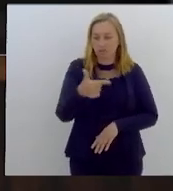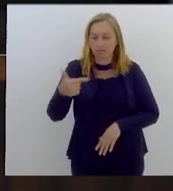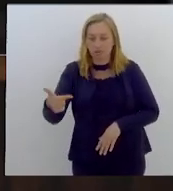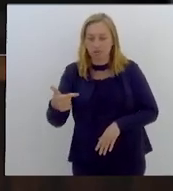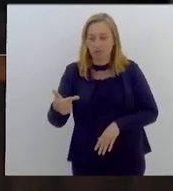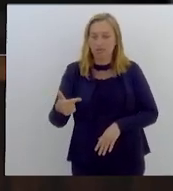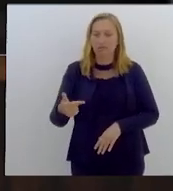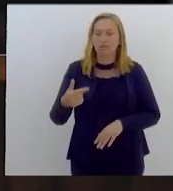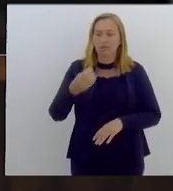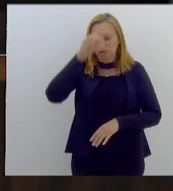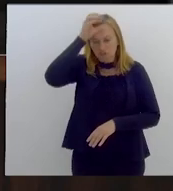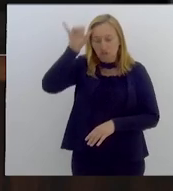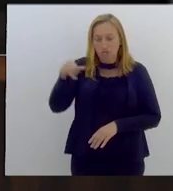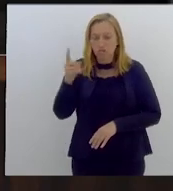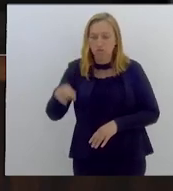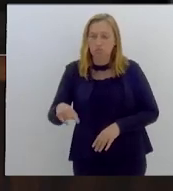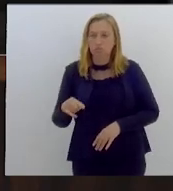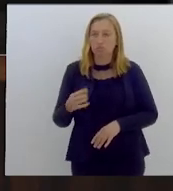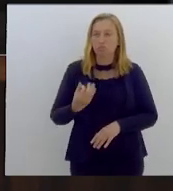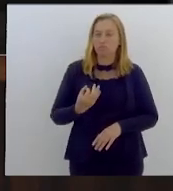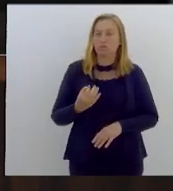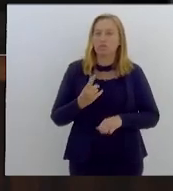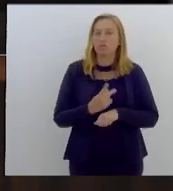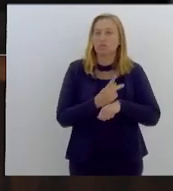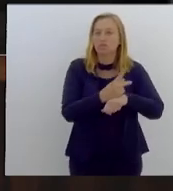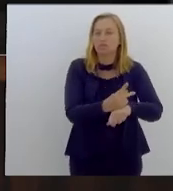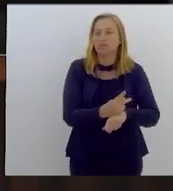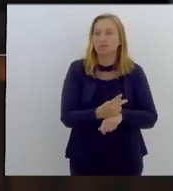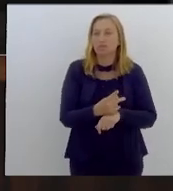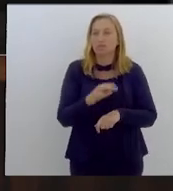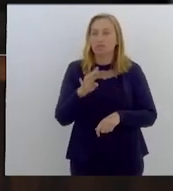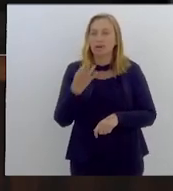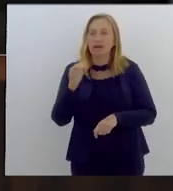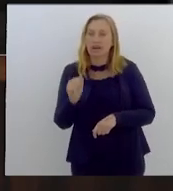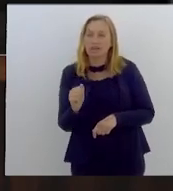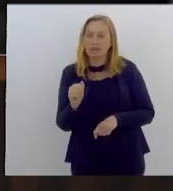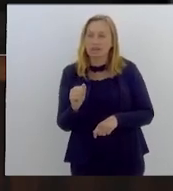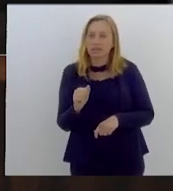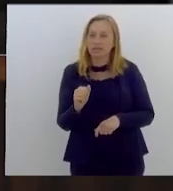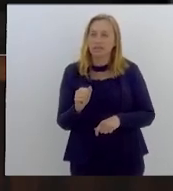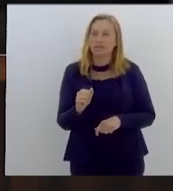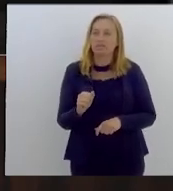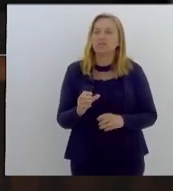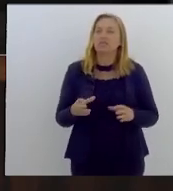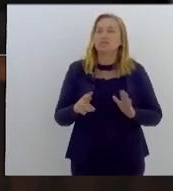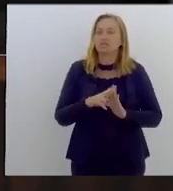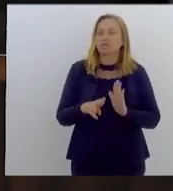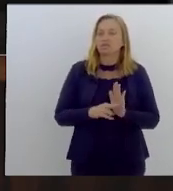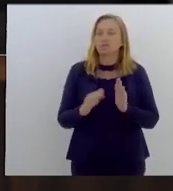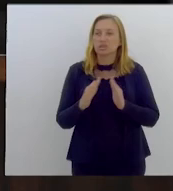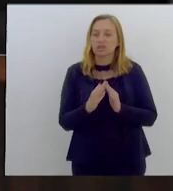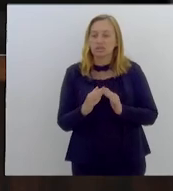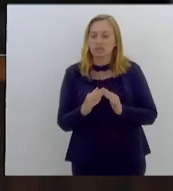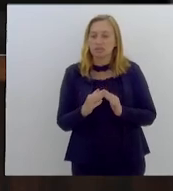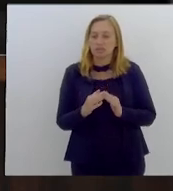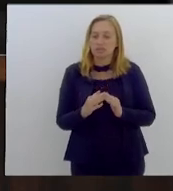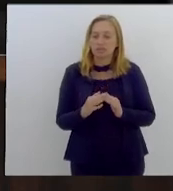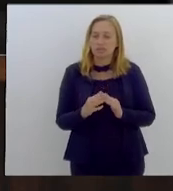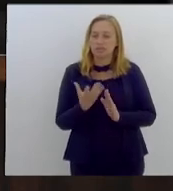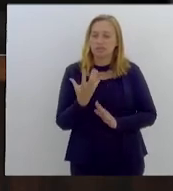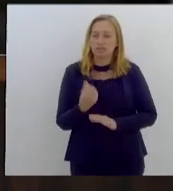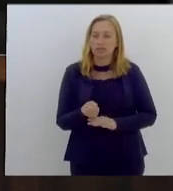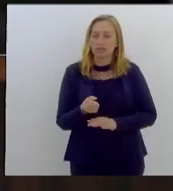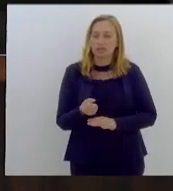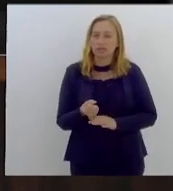Tia Ju, concede o diploma Tiana Santos Sé, senhora Maria Barba Toledo Andrade Silva, parecida da Comissão de Normas Internas,